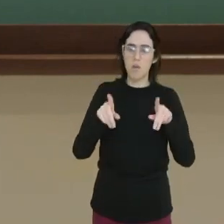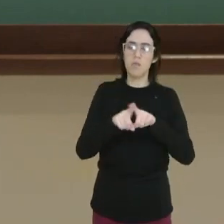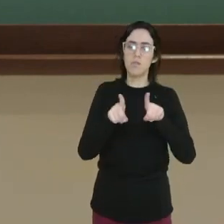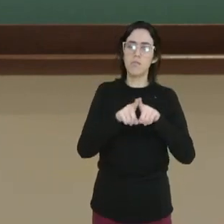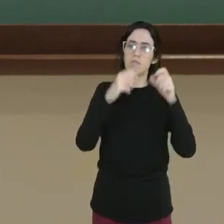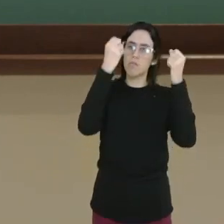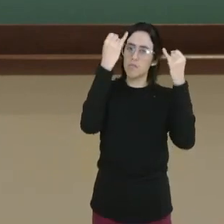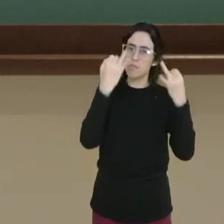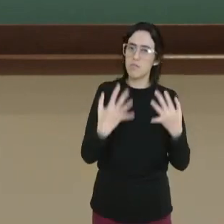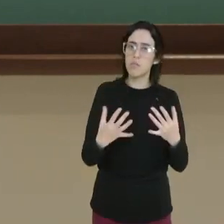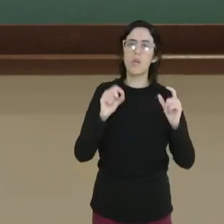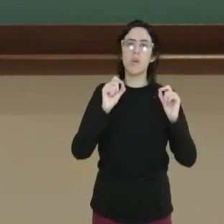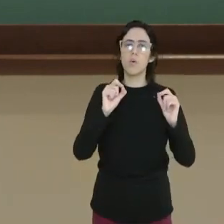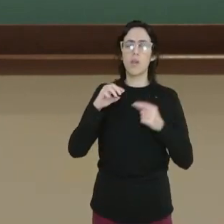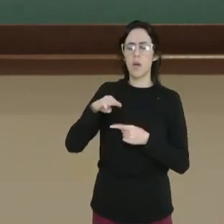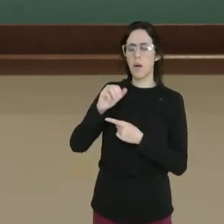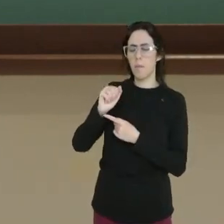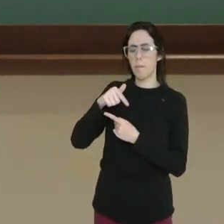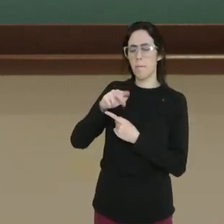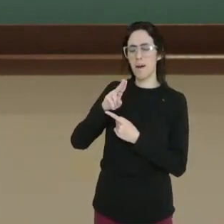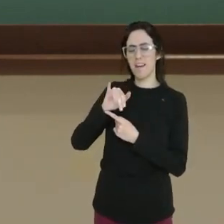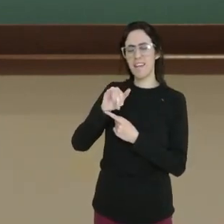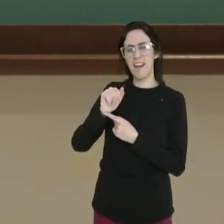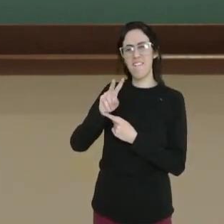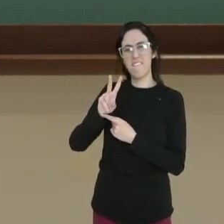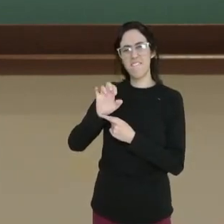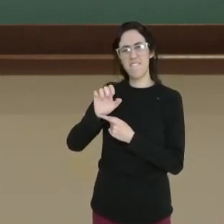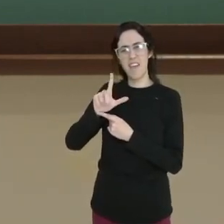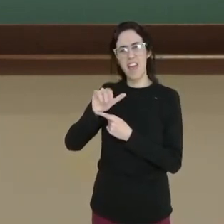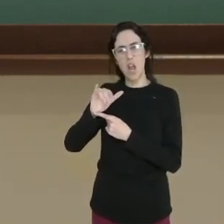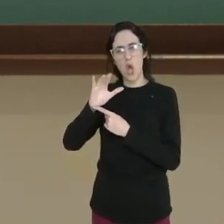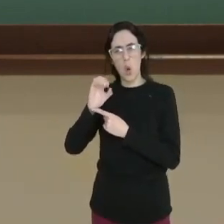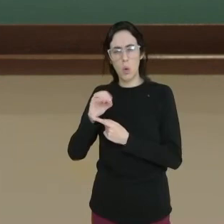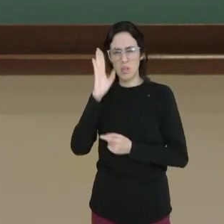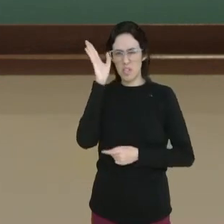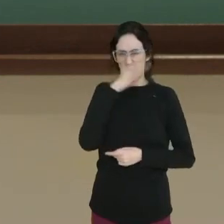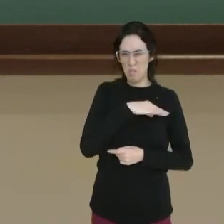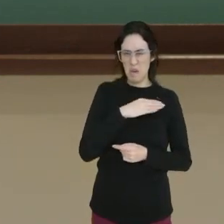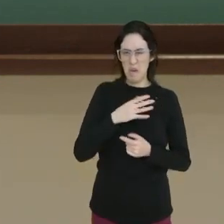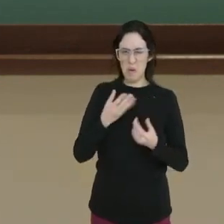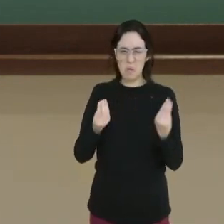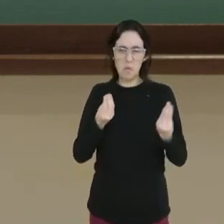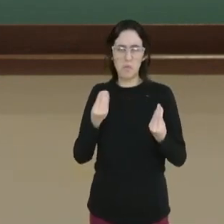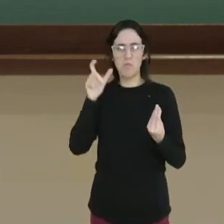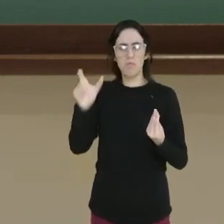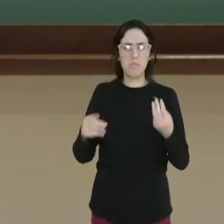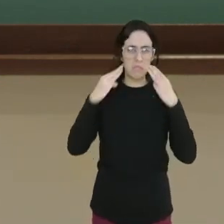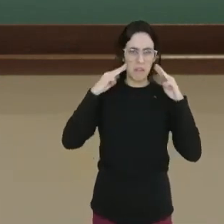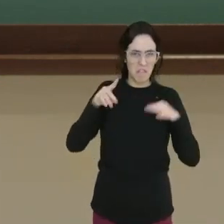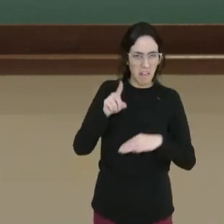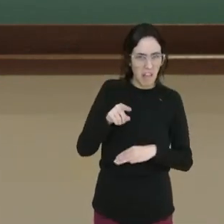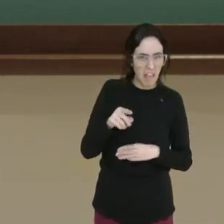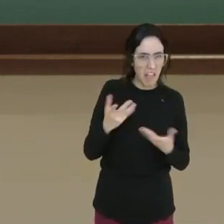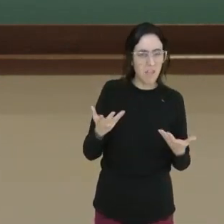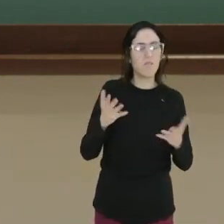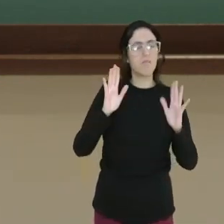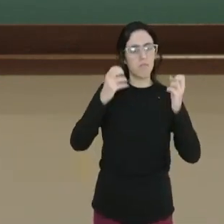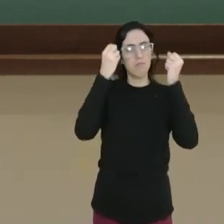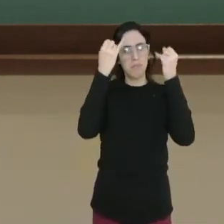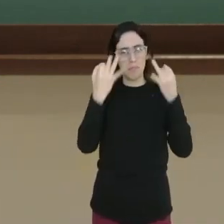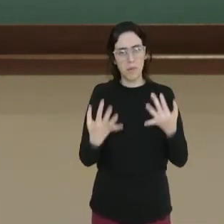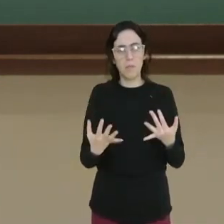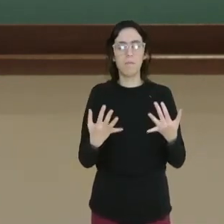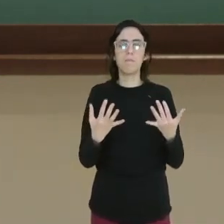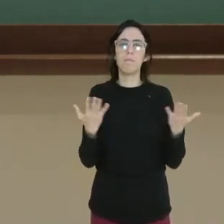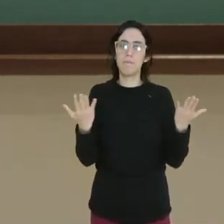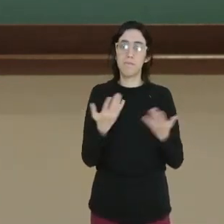também essa ideia de maquiavélico. Era Maquiavel maquiavélico, sim ou não, né? Pensamos sobre isso. Vamos aqui